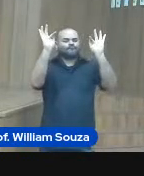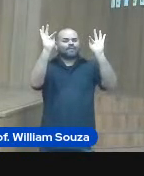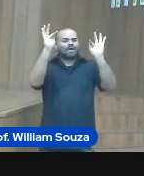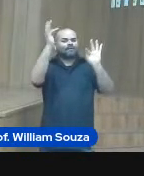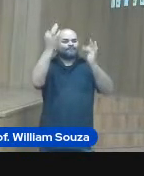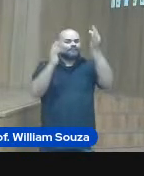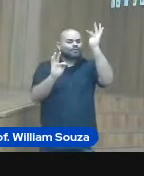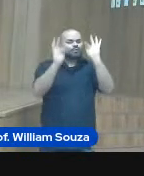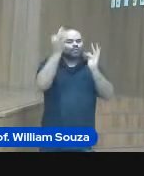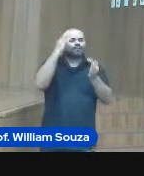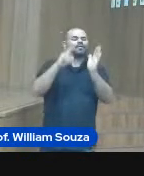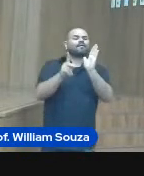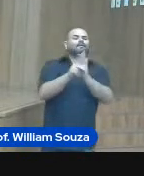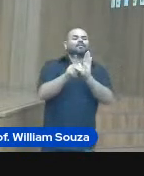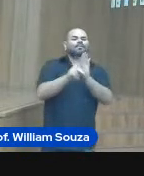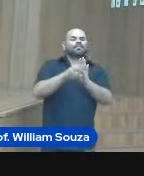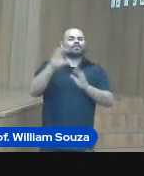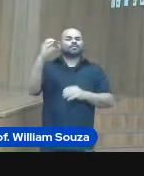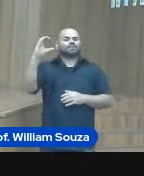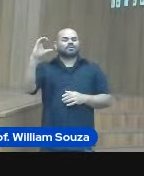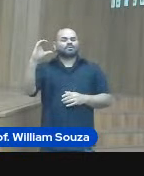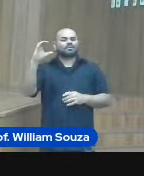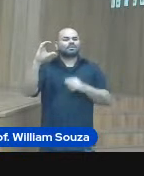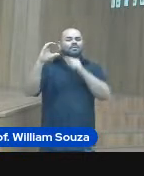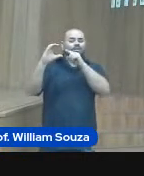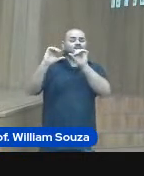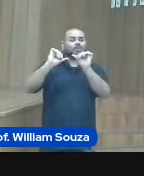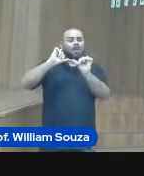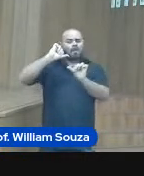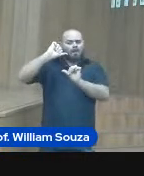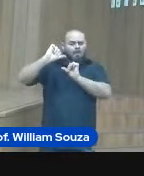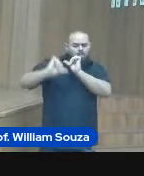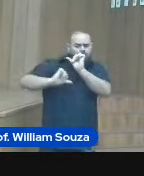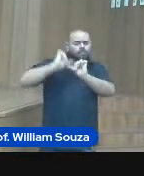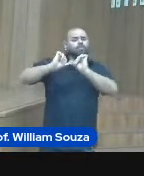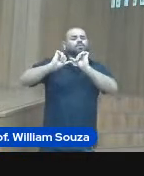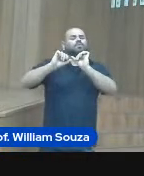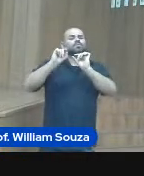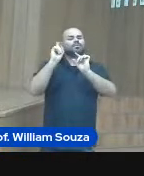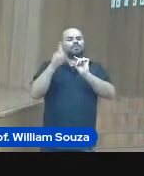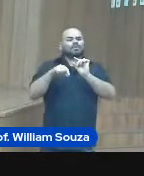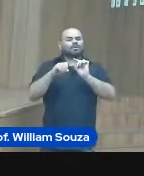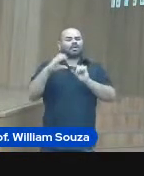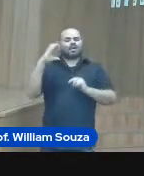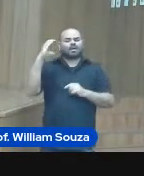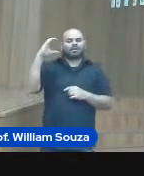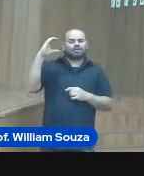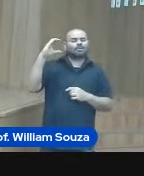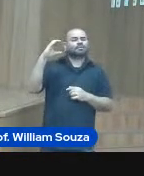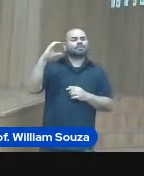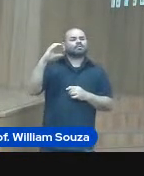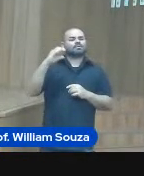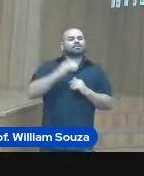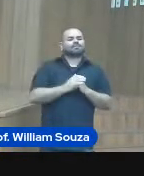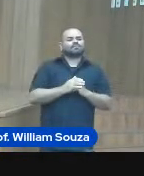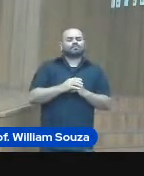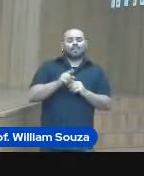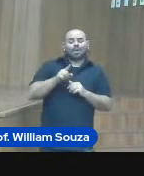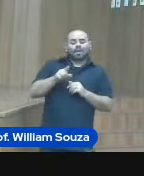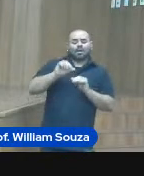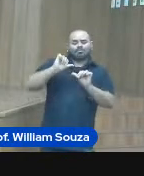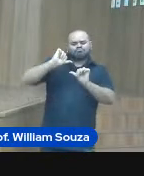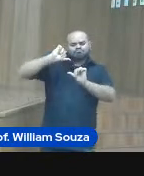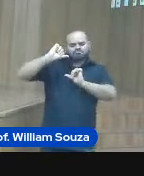e XVII, por uma revolução científica muito significativa. Boa parte dessa revolução